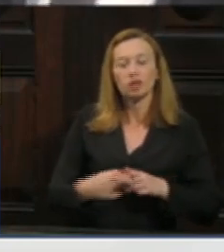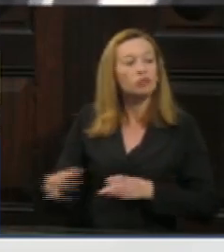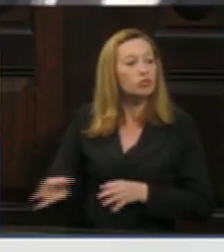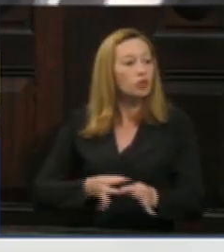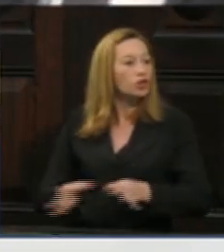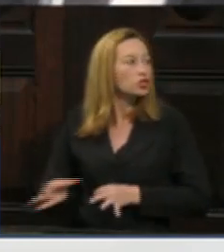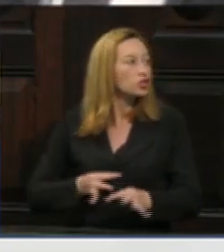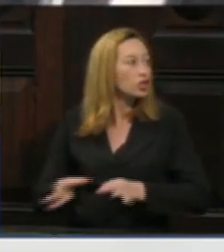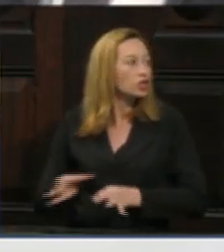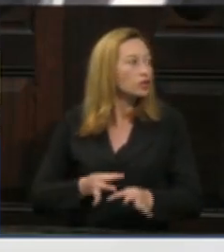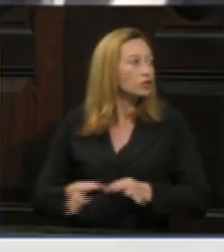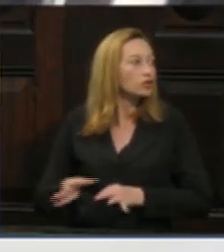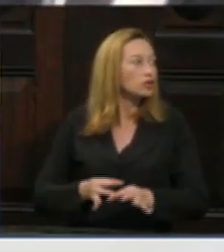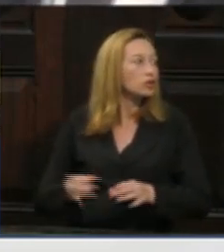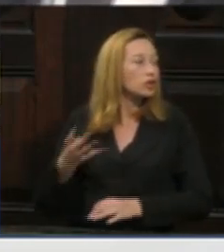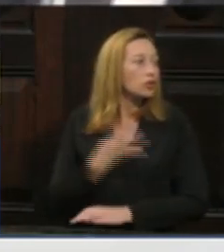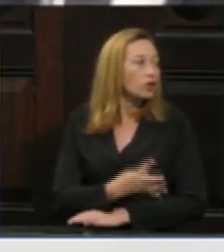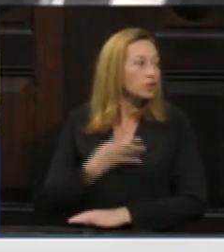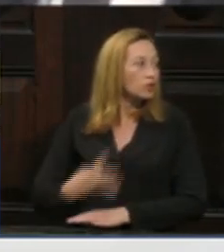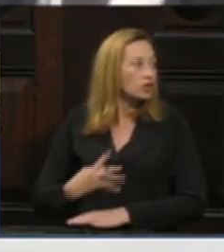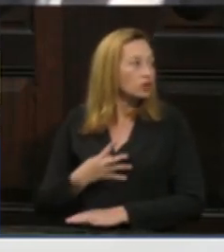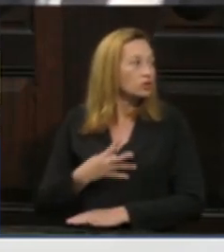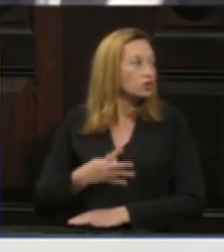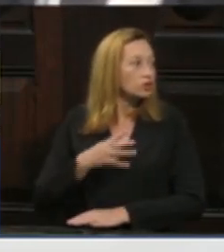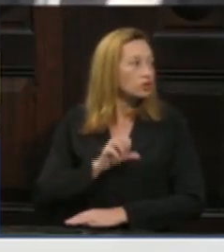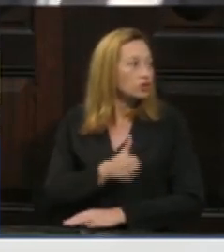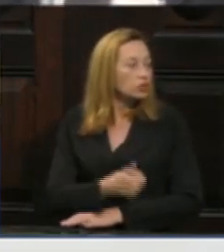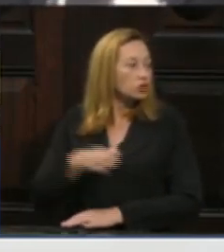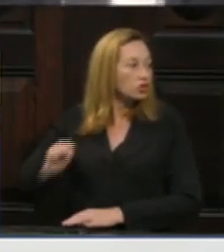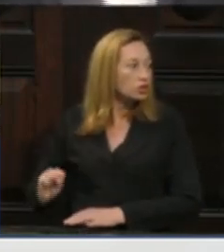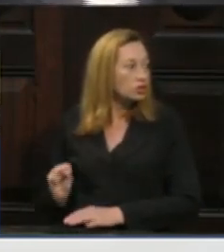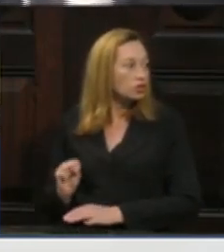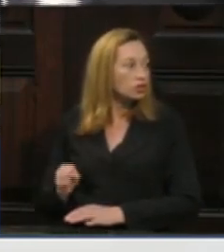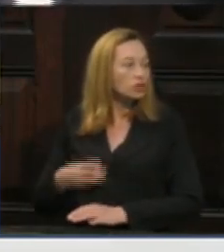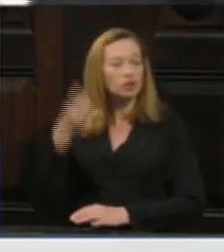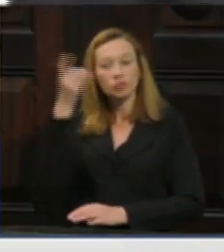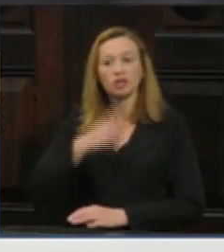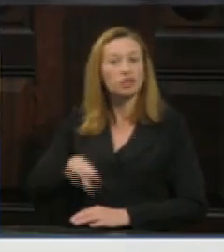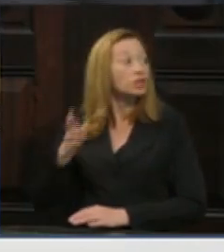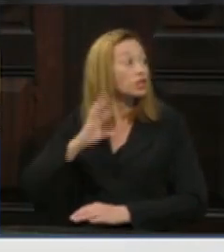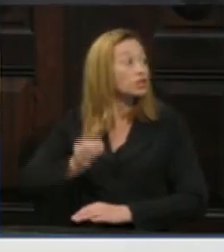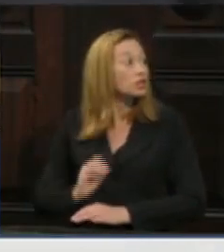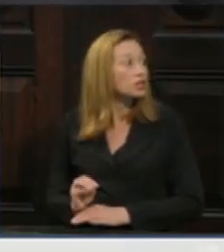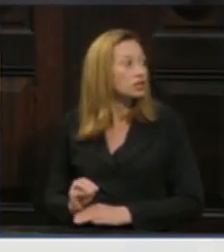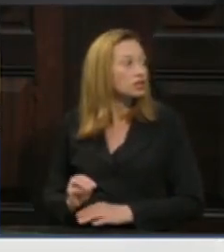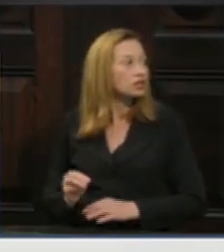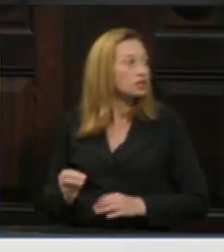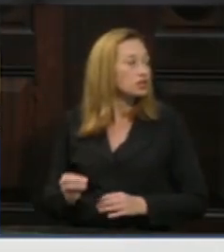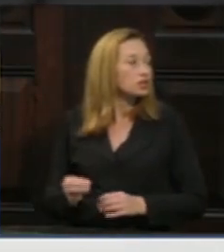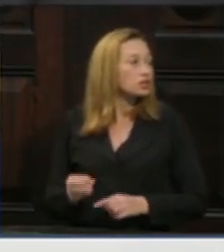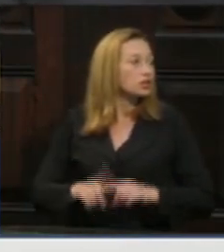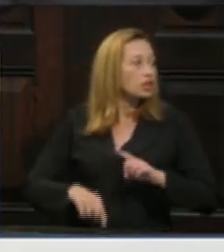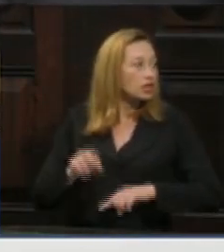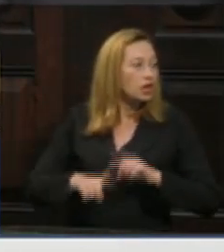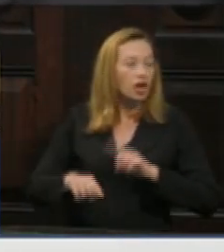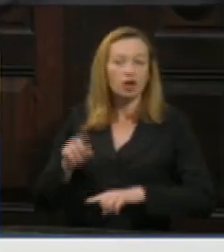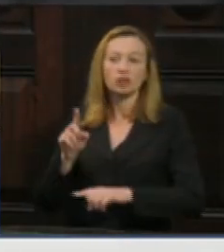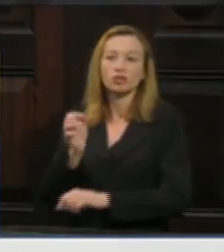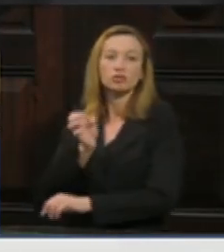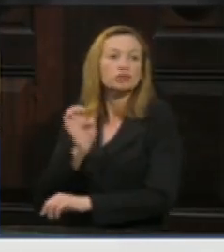Projeto de resolução 840/2018, de autoria do deputado André Siciliano, que institui no âmbito da Assembleia Legislativa do Estado do Rio de Janeiro o programa Legisla